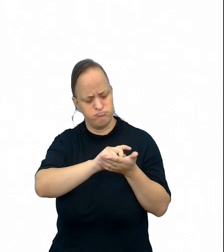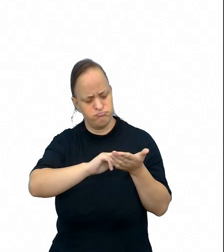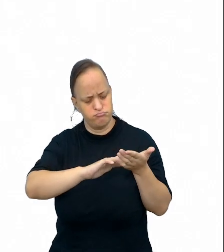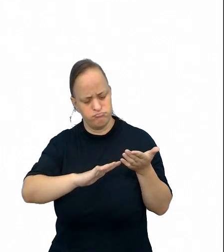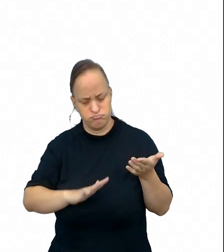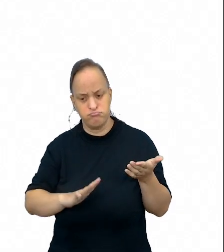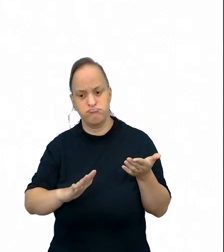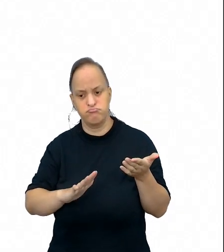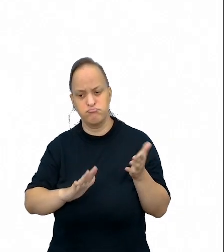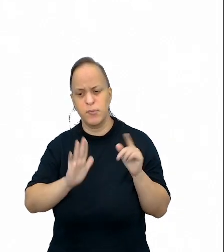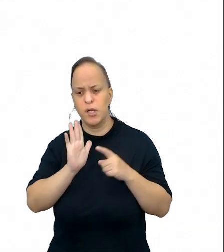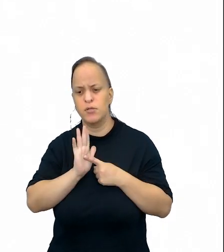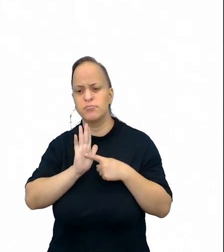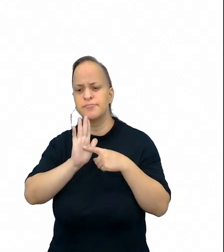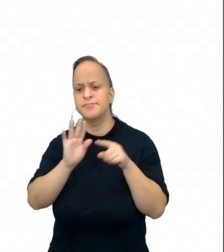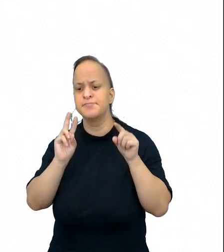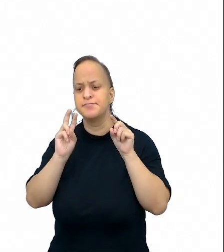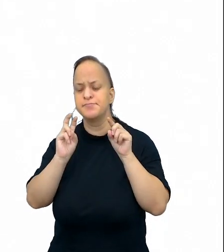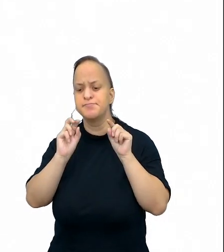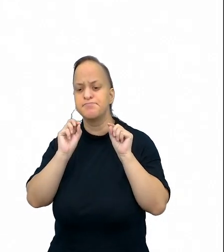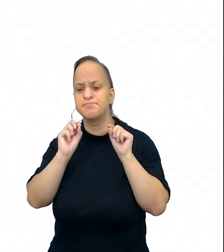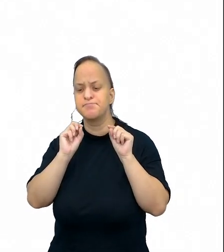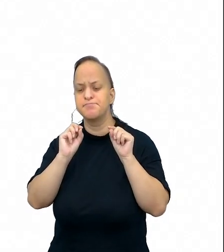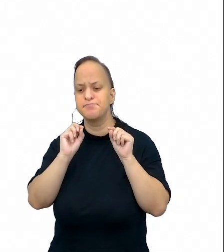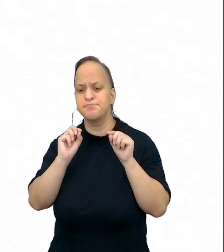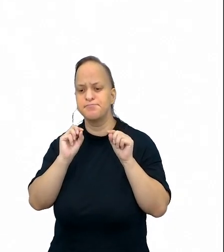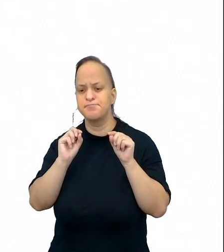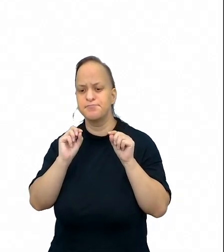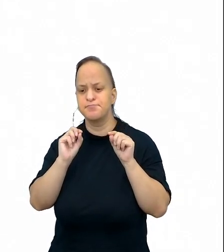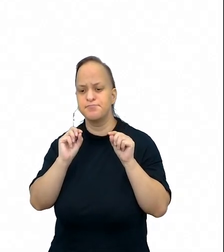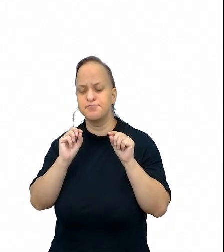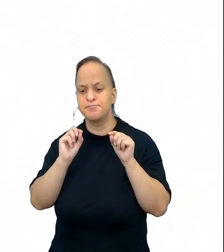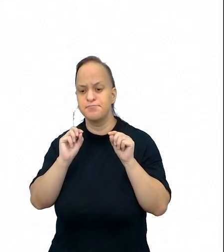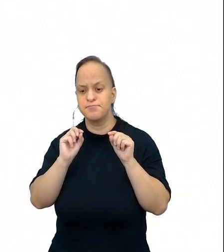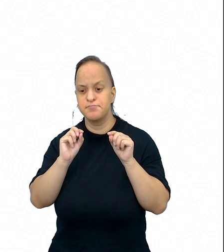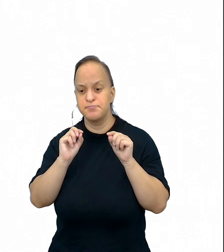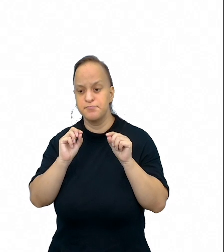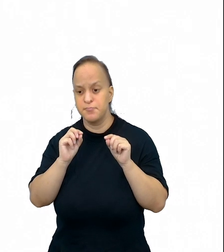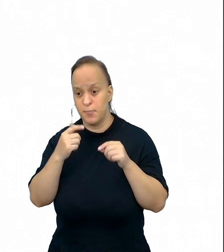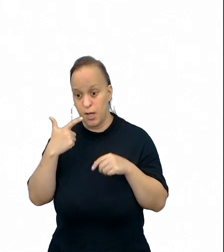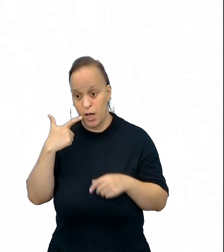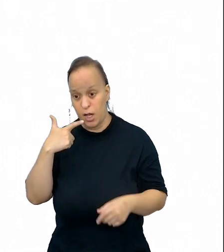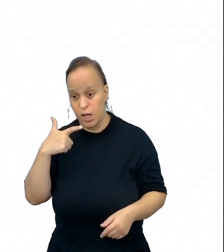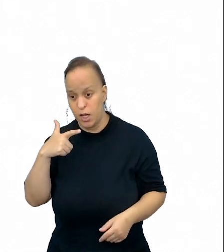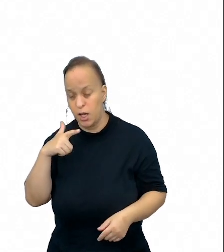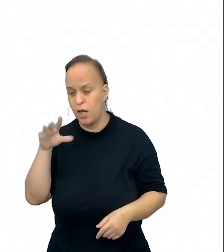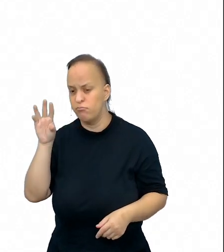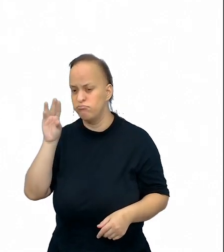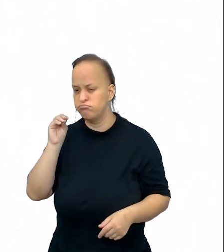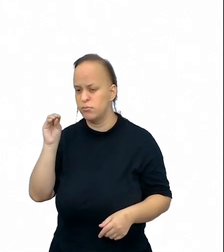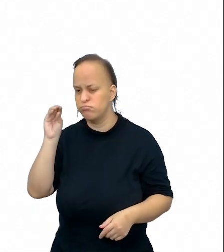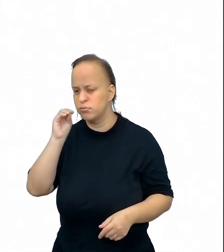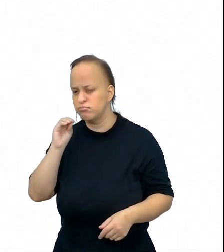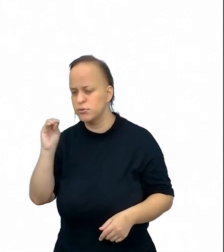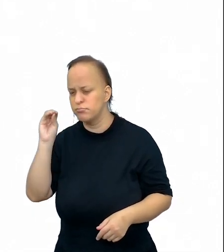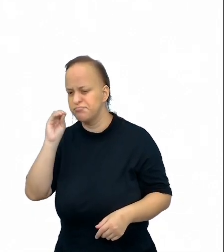estudantes as variedades da língua, da língua falada em diferentes textos, de maneira que